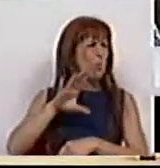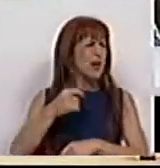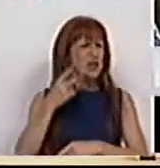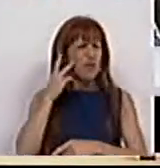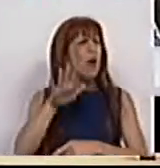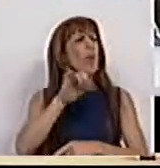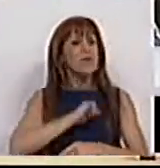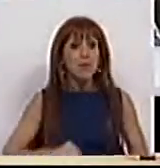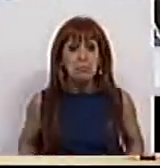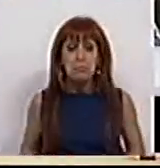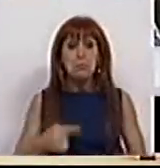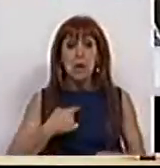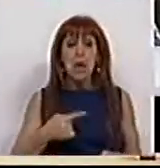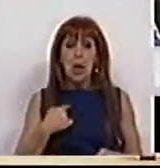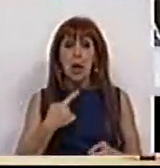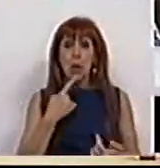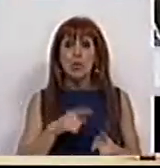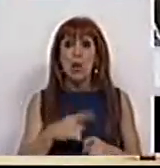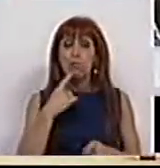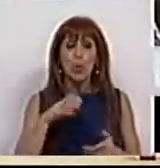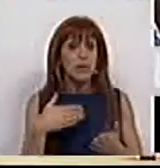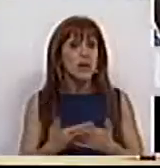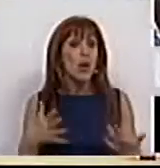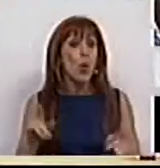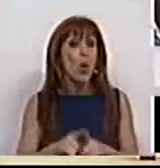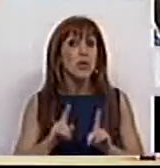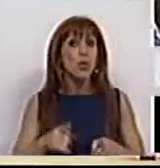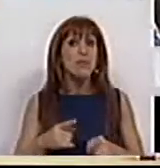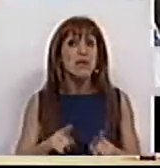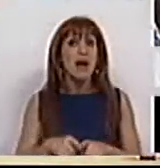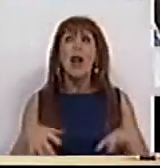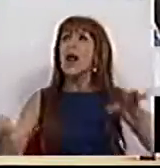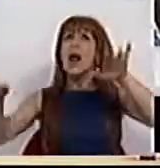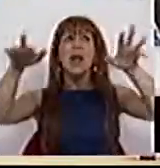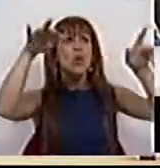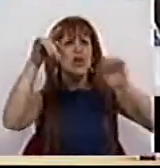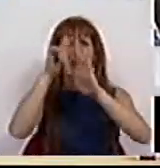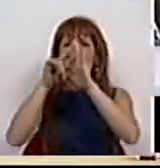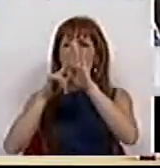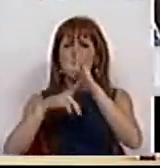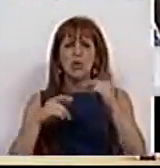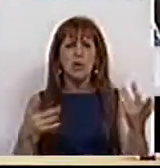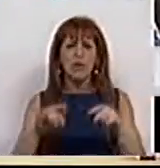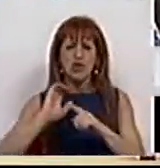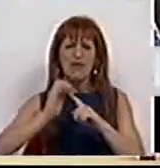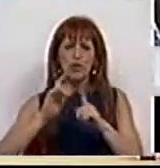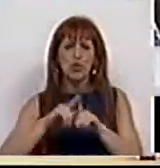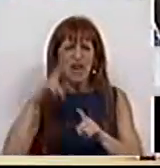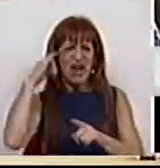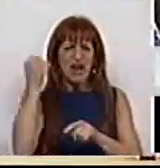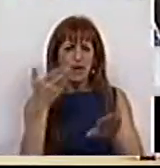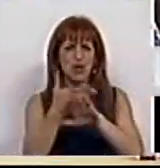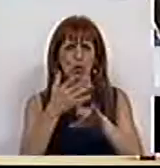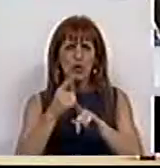é que vive, porque eu não deixaria de lhe deixar a pergunta, quando começarem a circular listas de pedófilos e